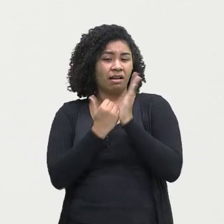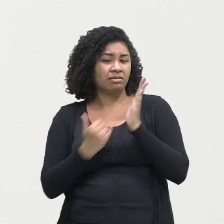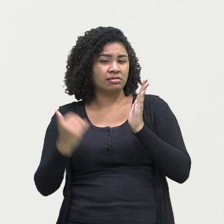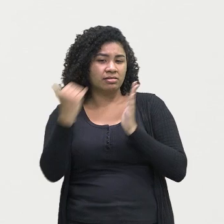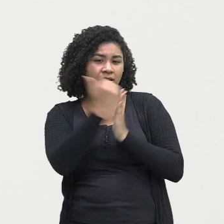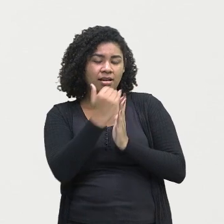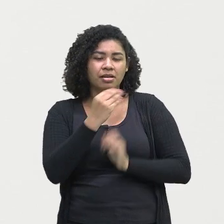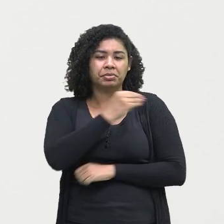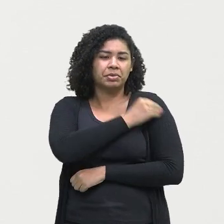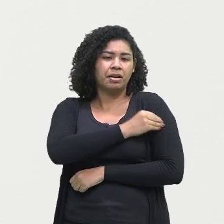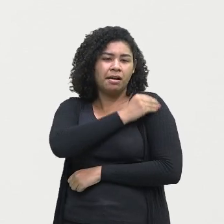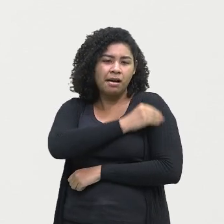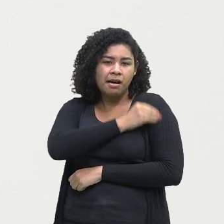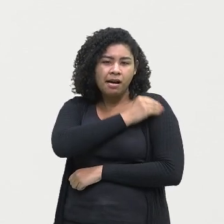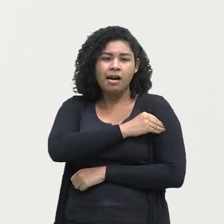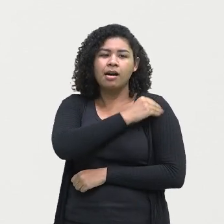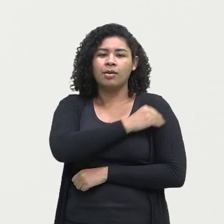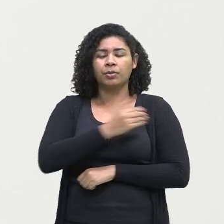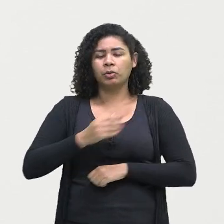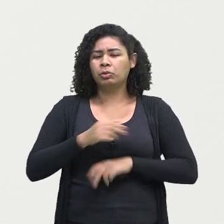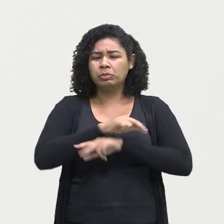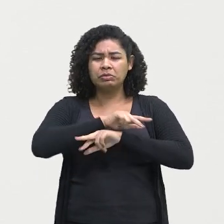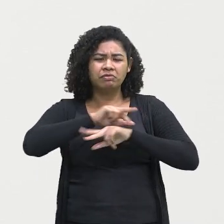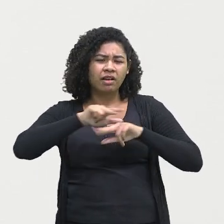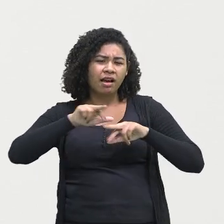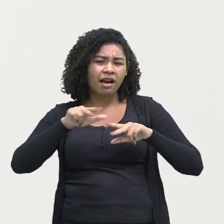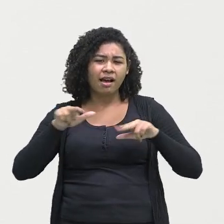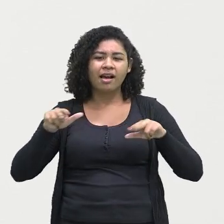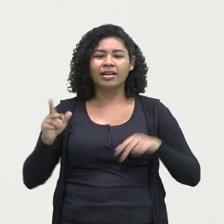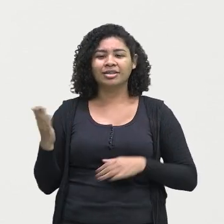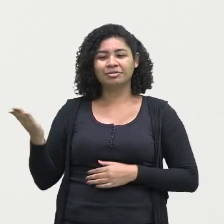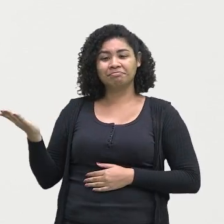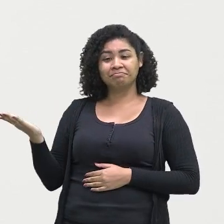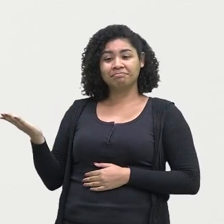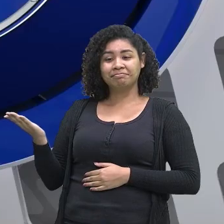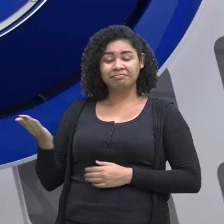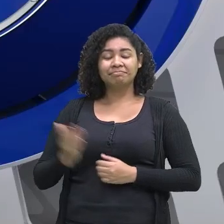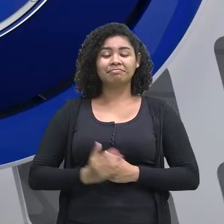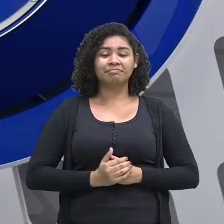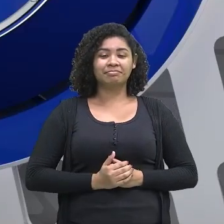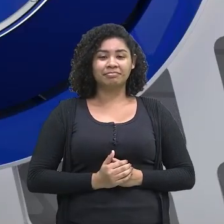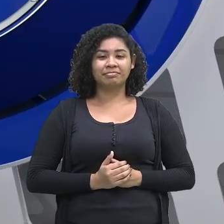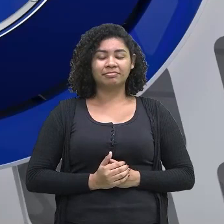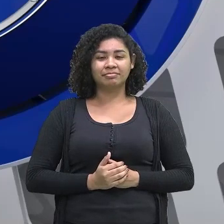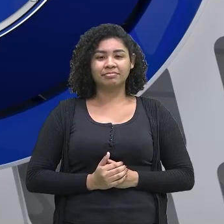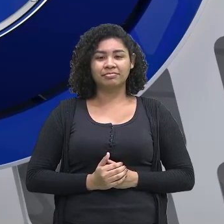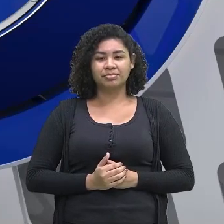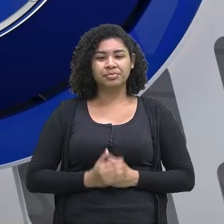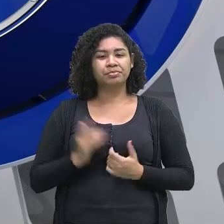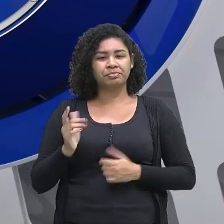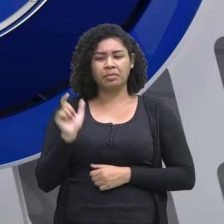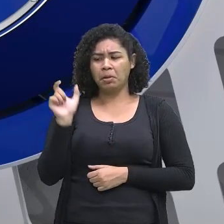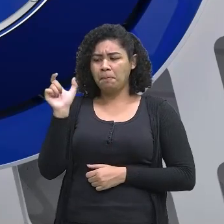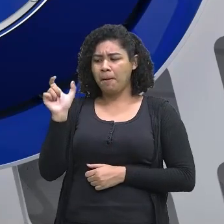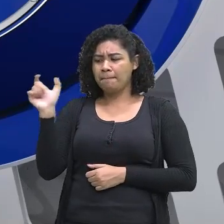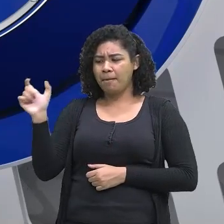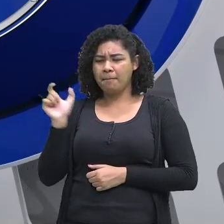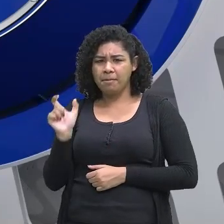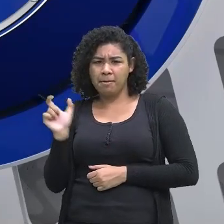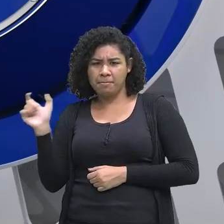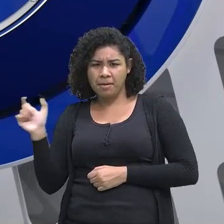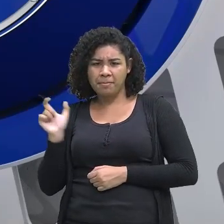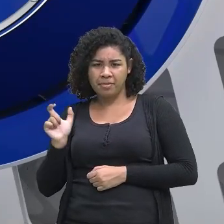álcool. De manhã nós vimos tudo isso aqui, né? Então, essas palavras que nós